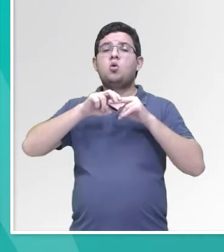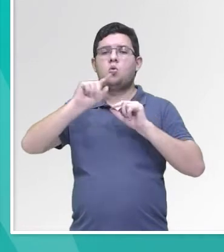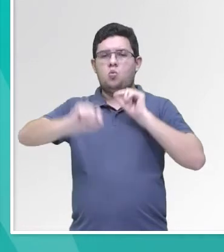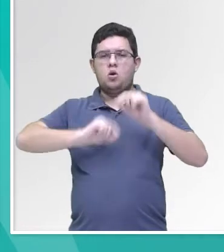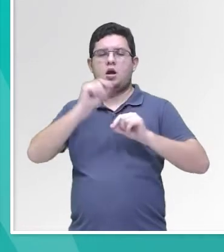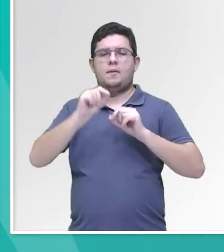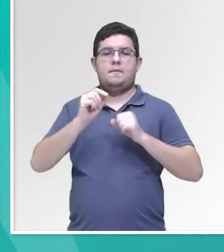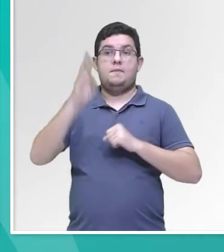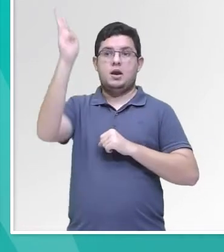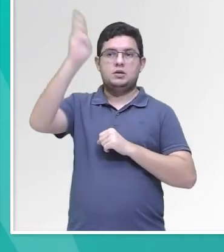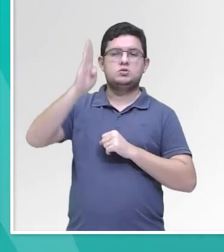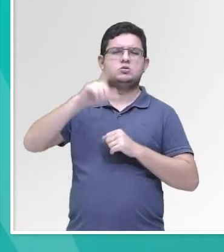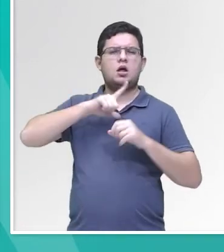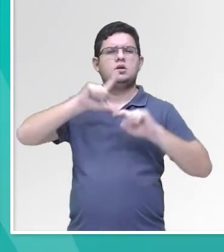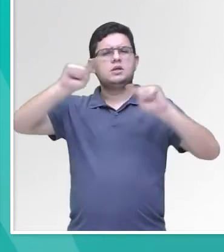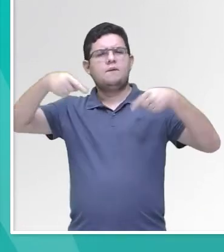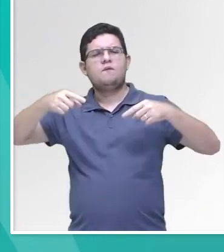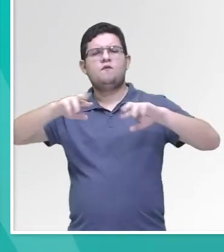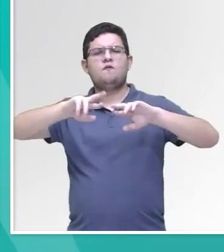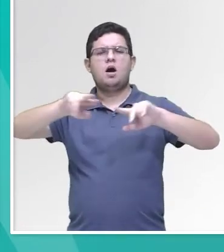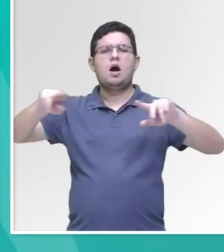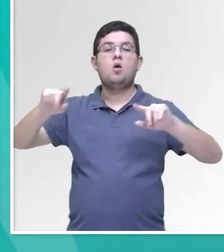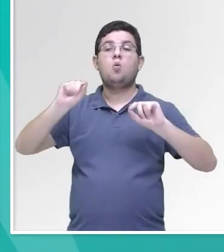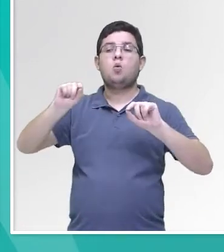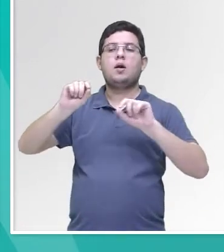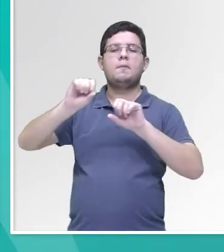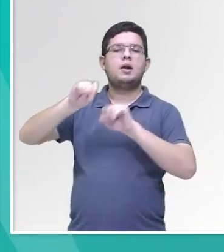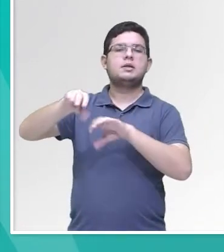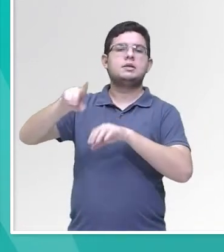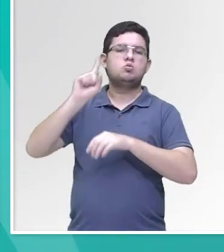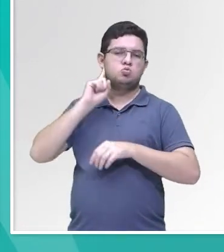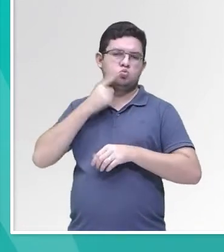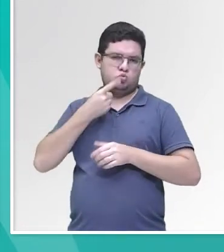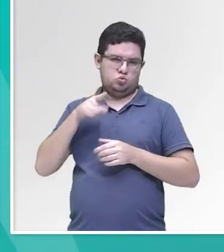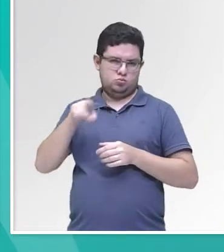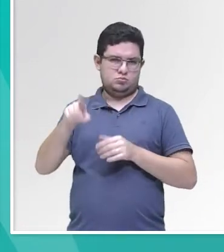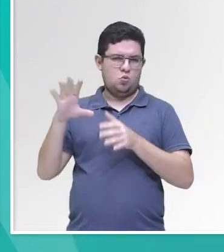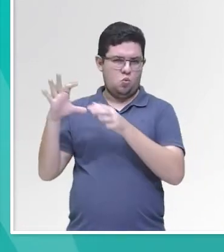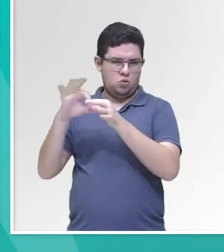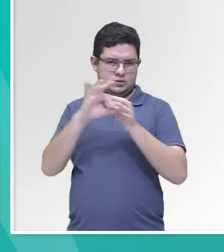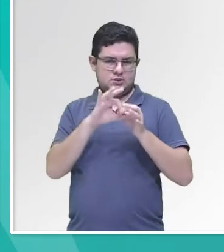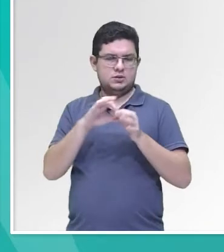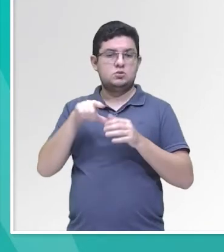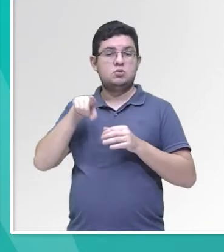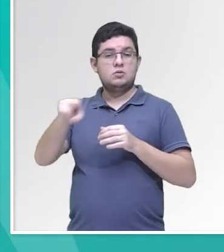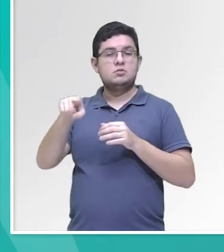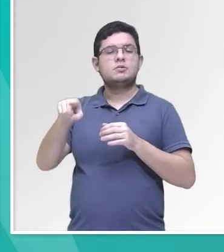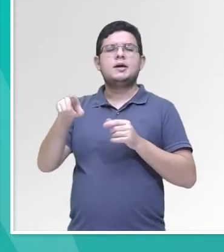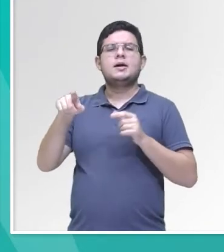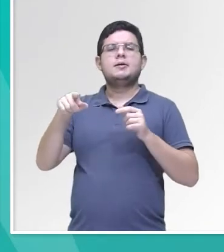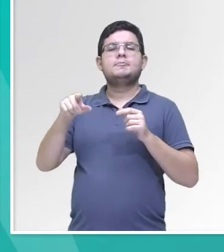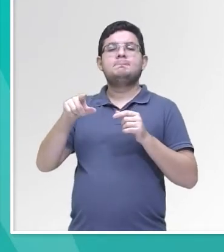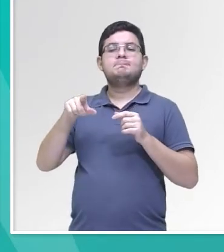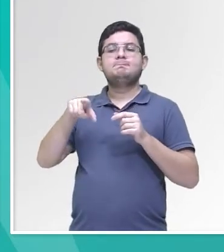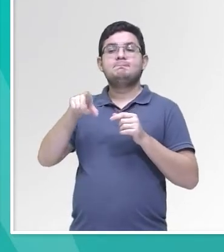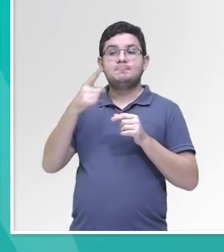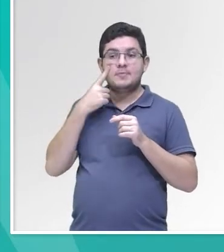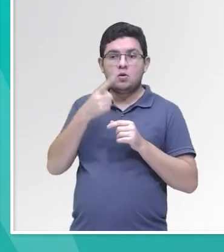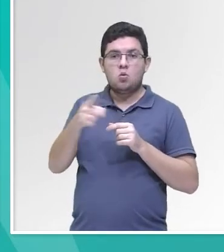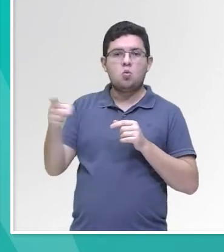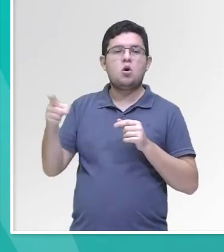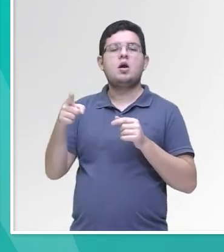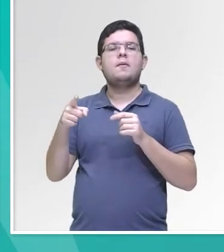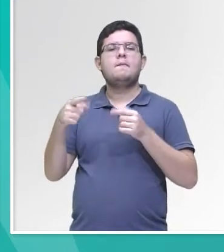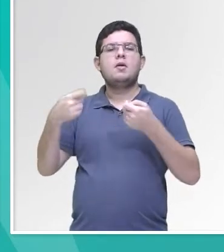enfrenta uma série de desafios para atender a essa demanda, nesse contexto, torna-se evidente a carência de